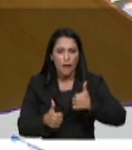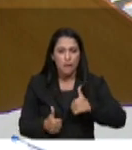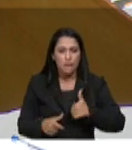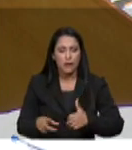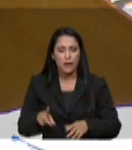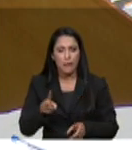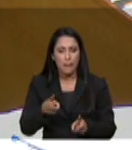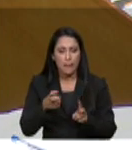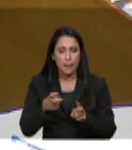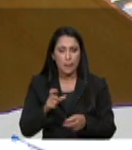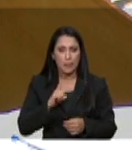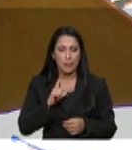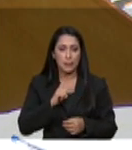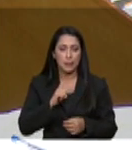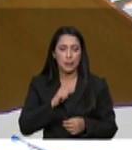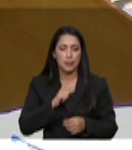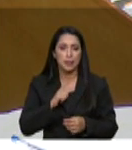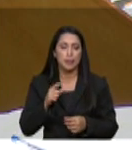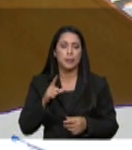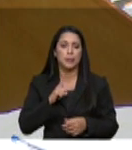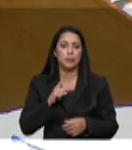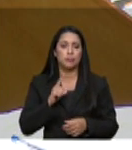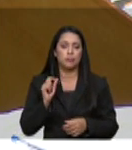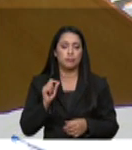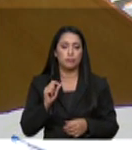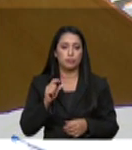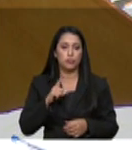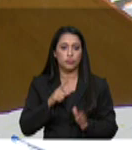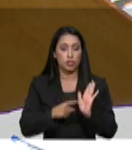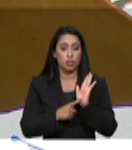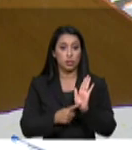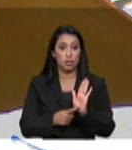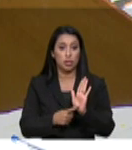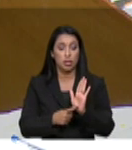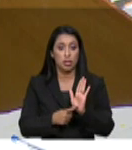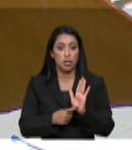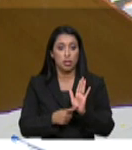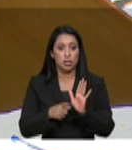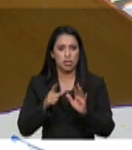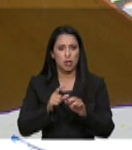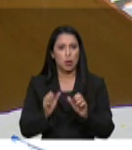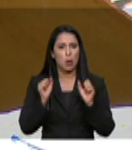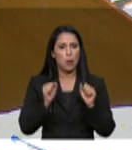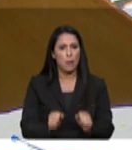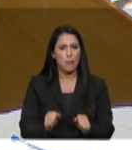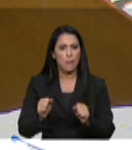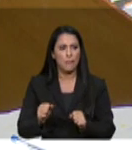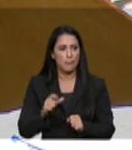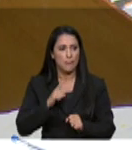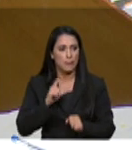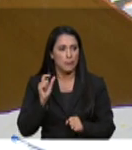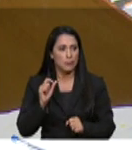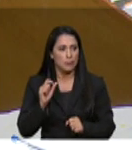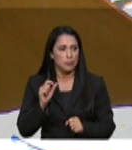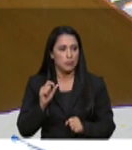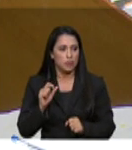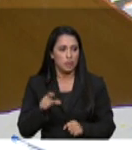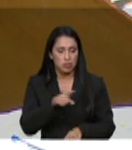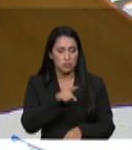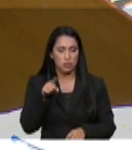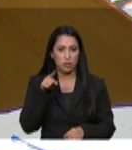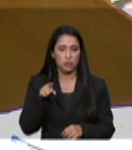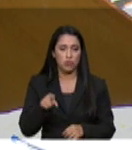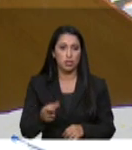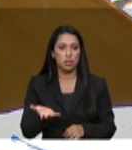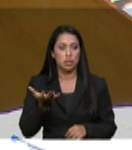logo né cabelo em pé luz vermelha acesa Ai meu Deus Poder moderador exército que que